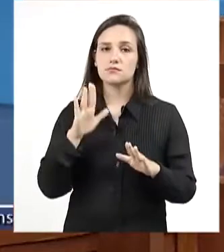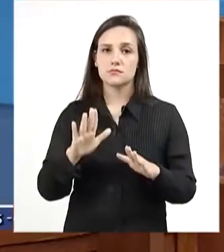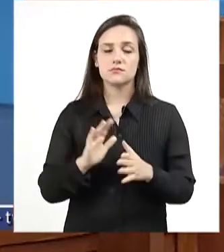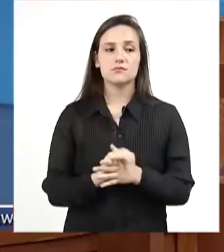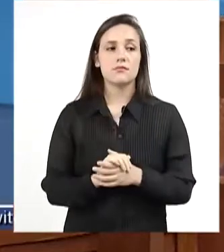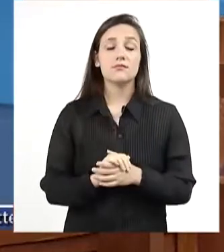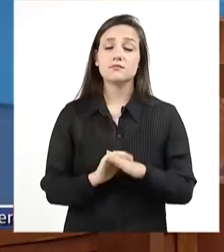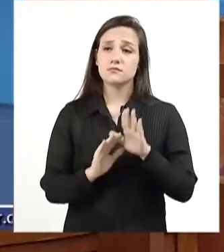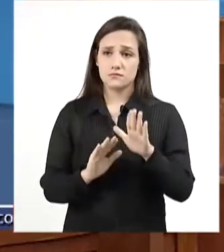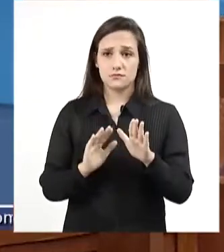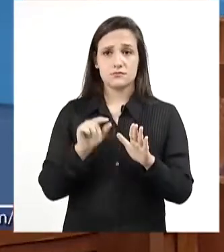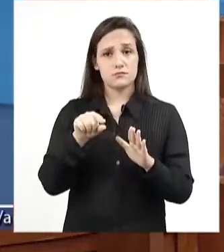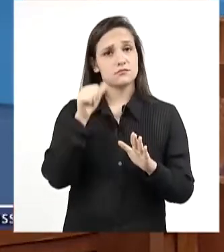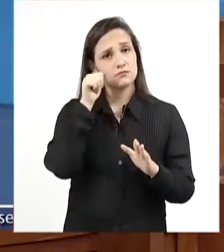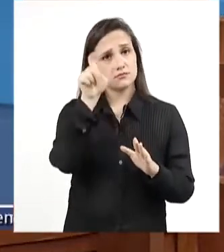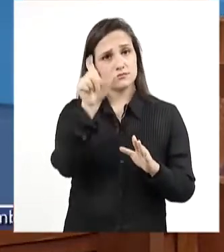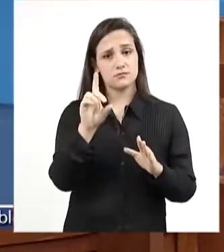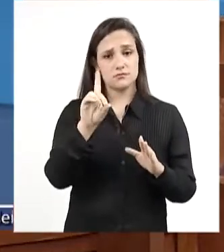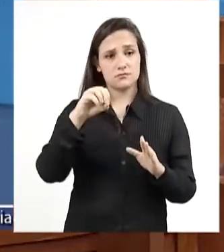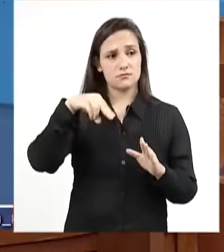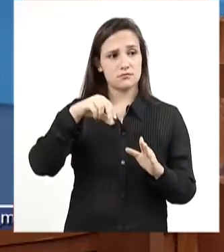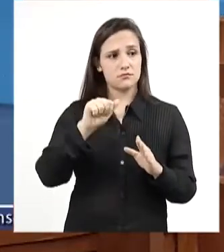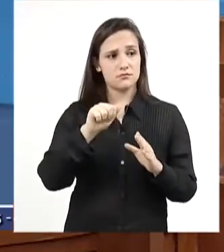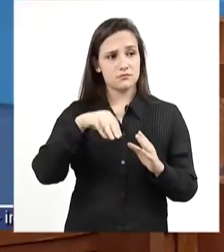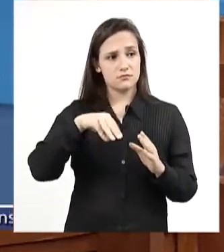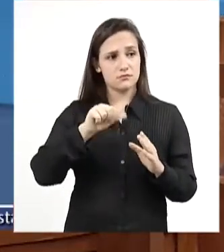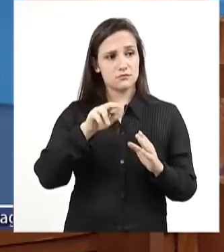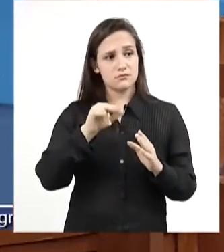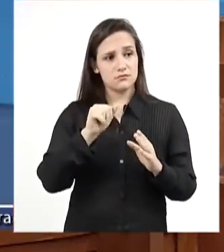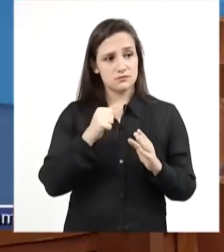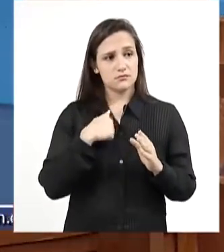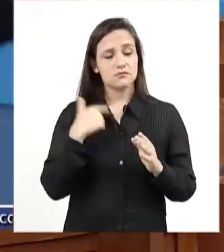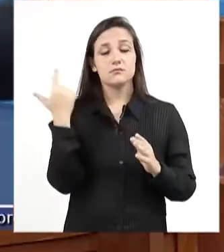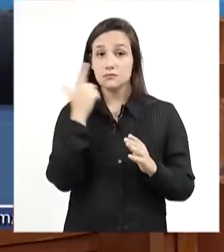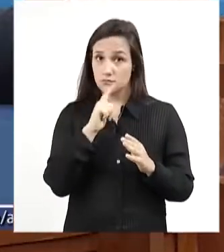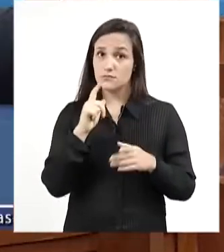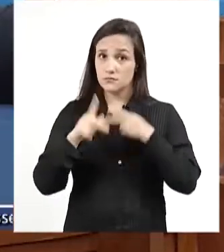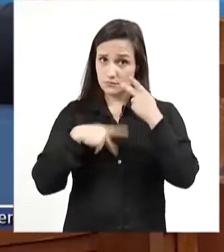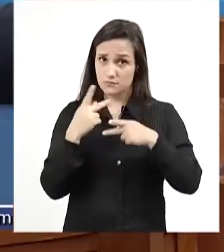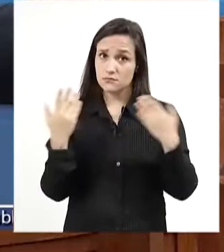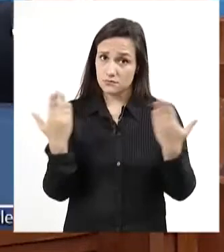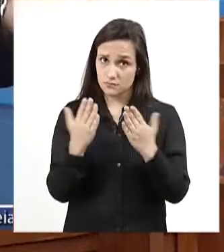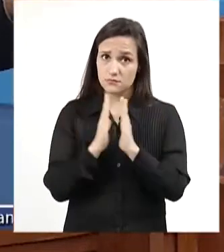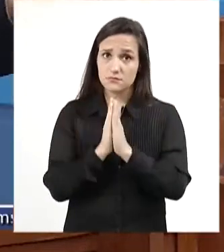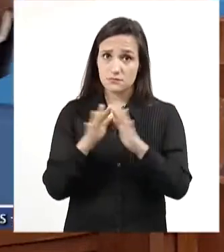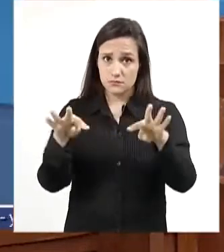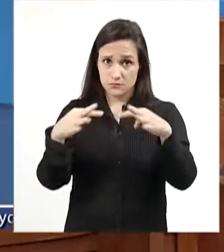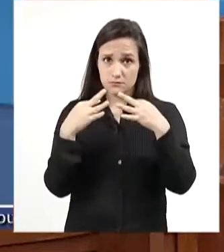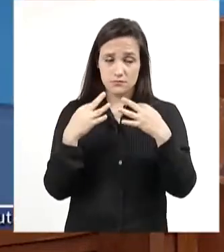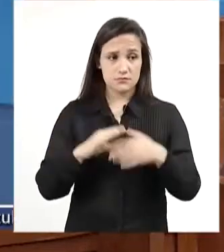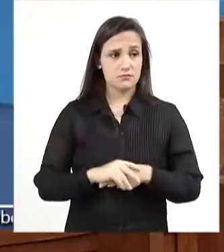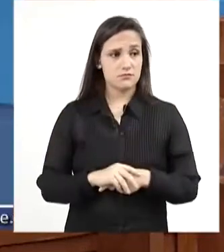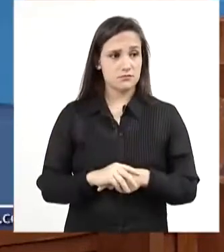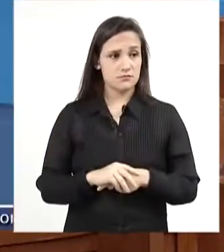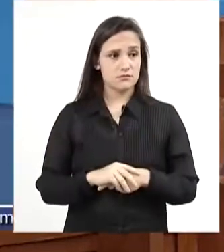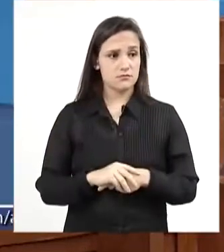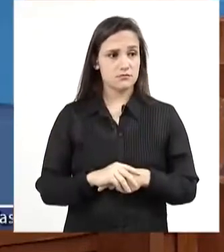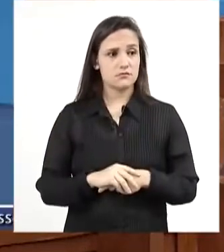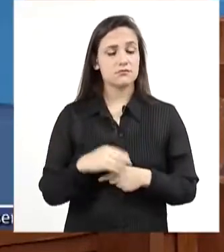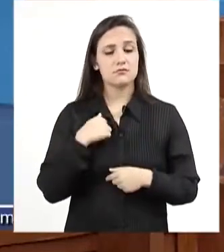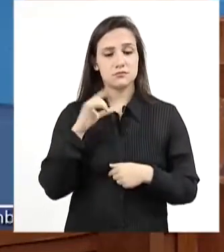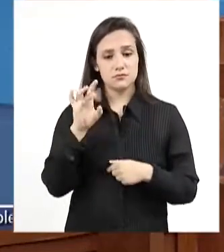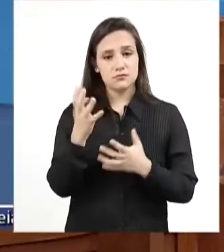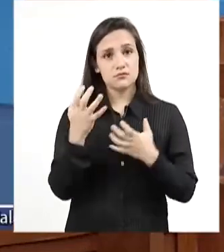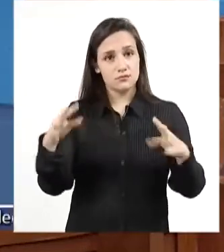senhora, que é uma pessoa educada, falasse com as suas colegas para me ouvir. Eu só quero que vocês me